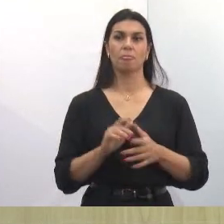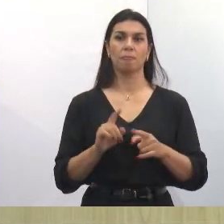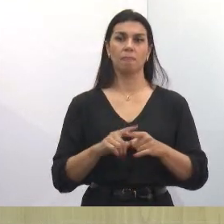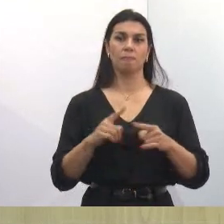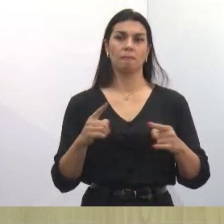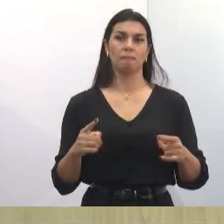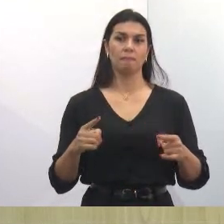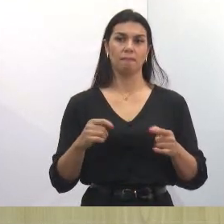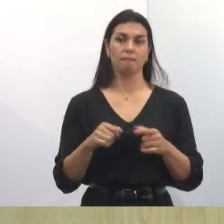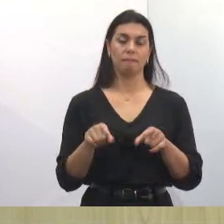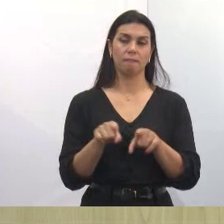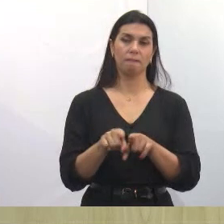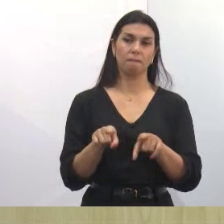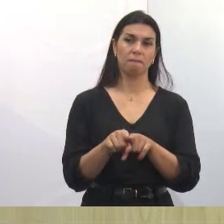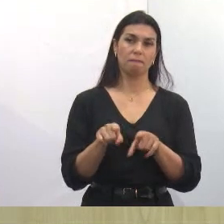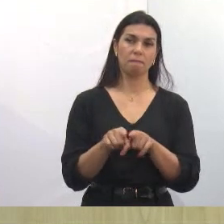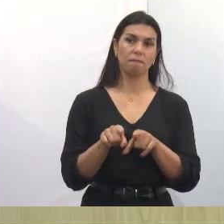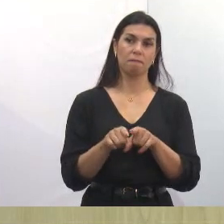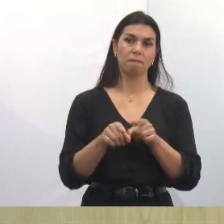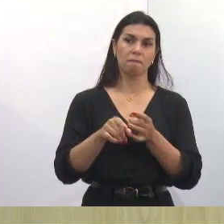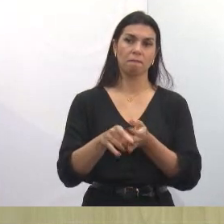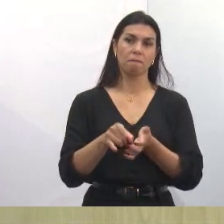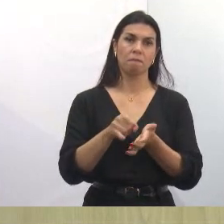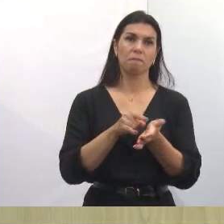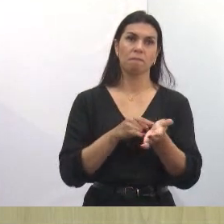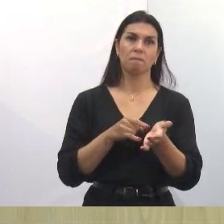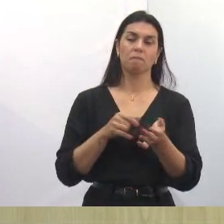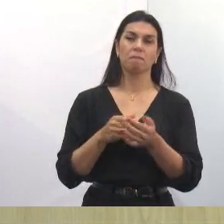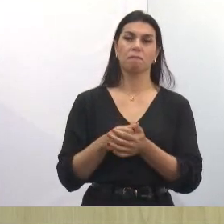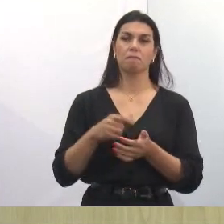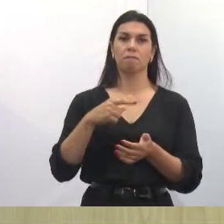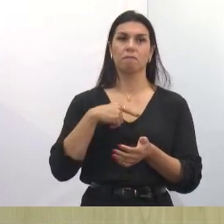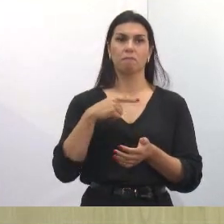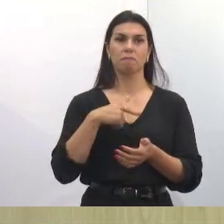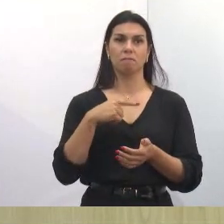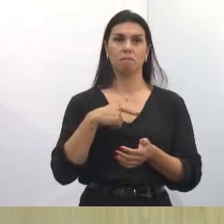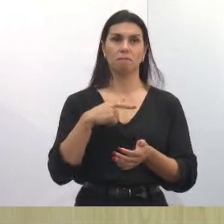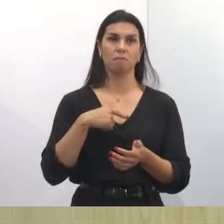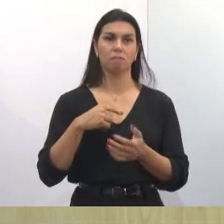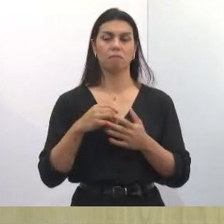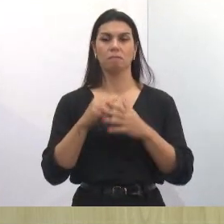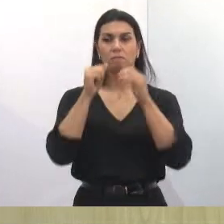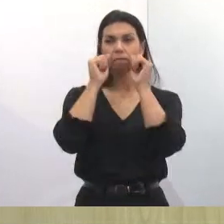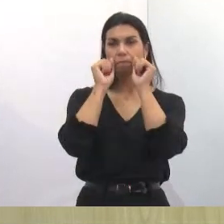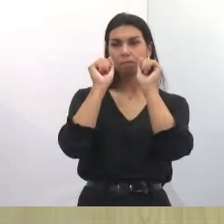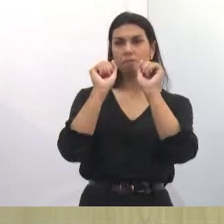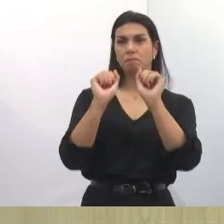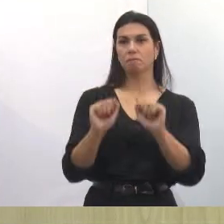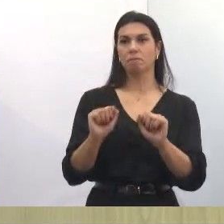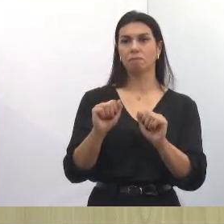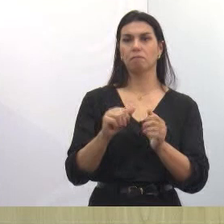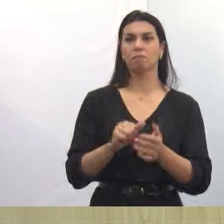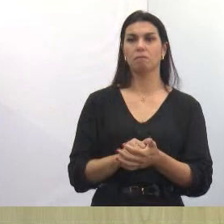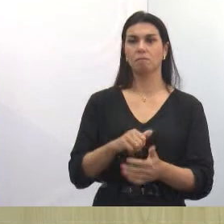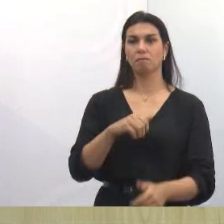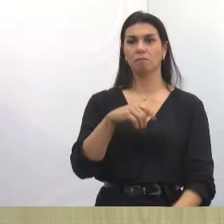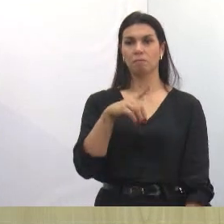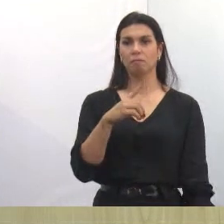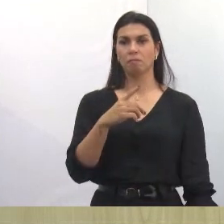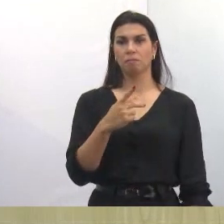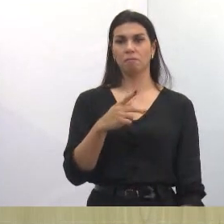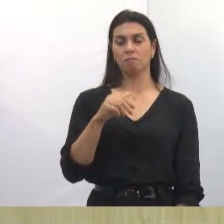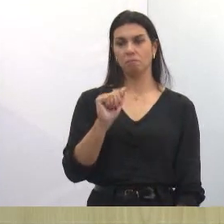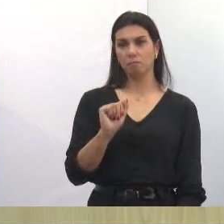considerando a planilha anexa de retirada de ração pela assessora da DPA, Diretoria de